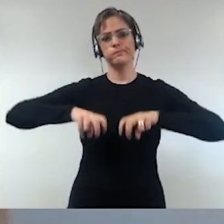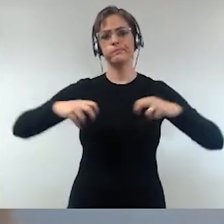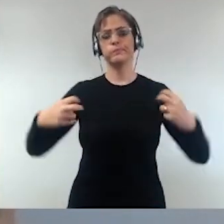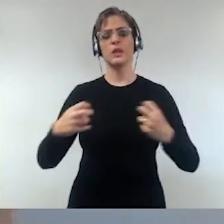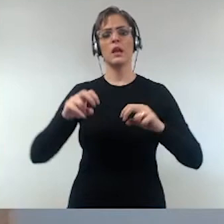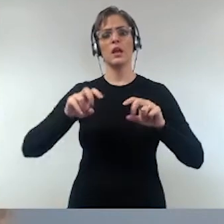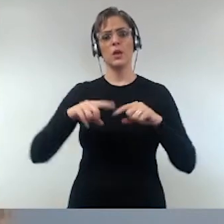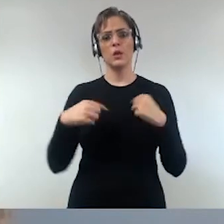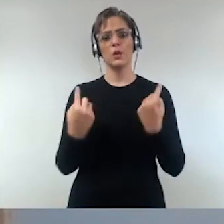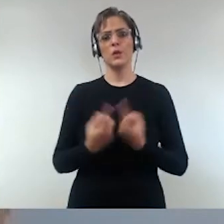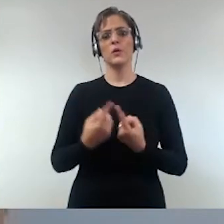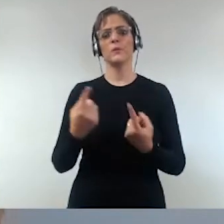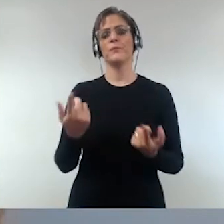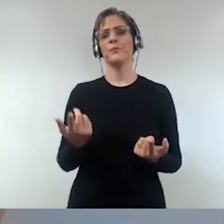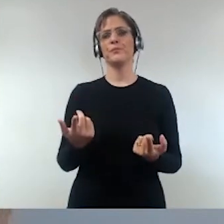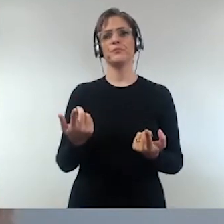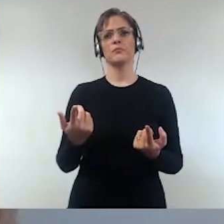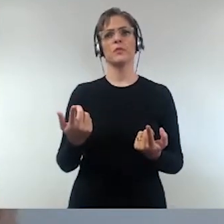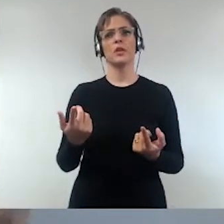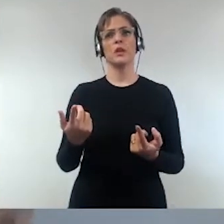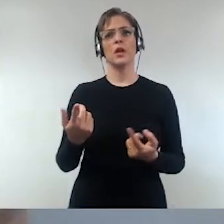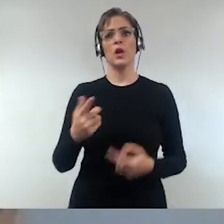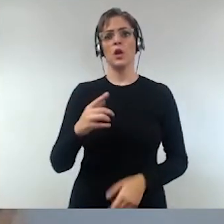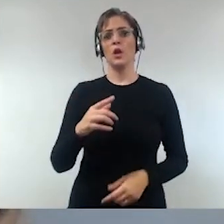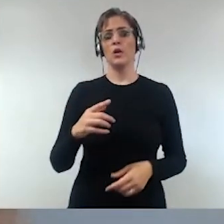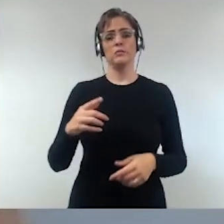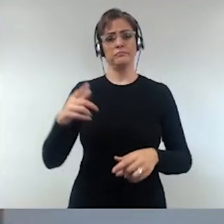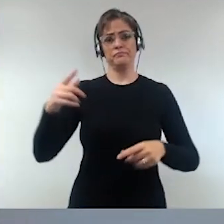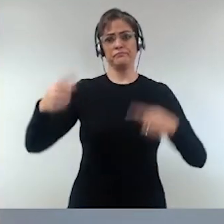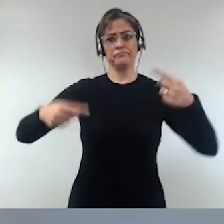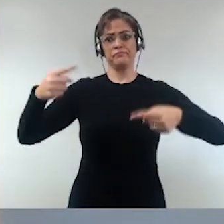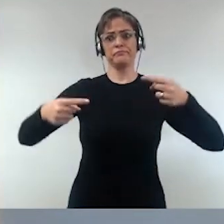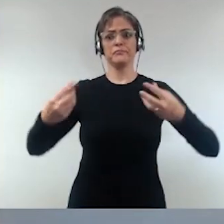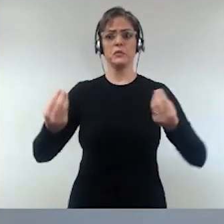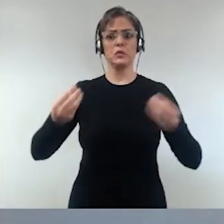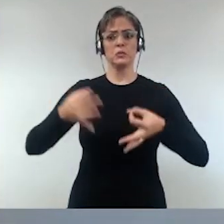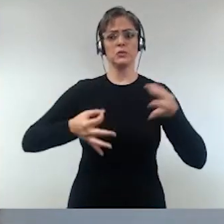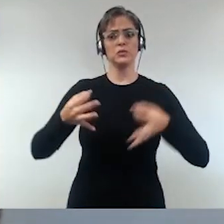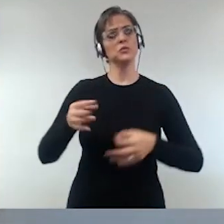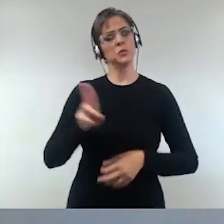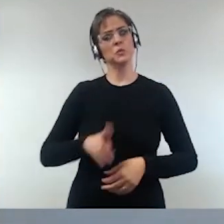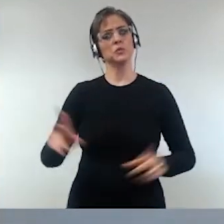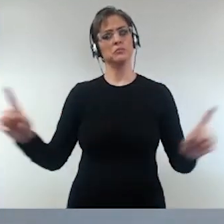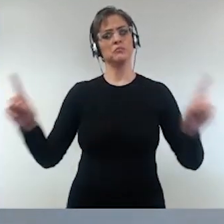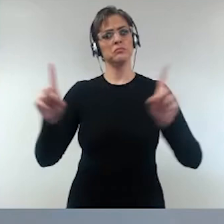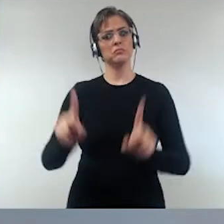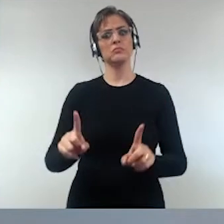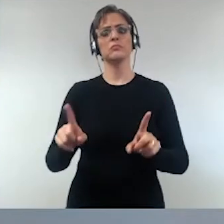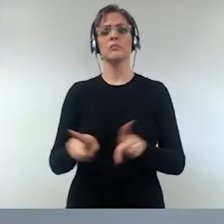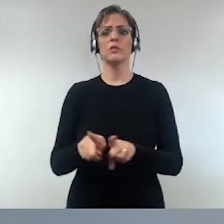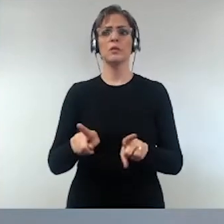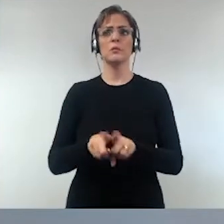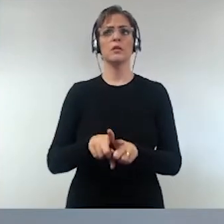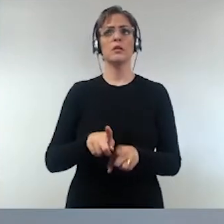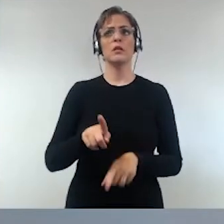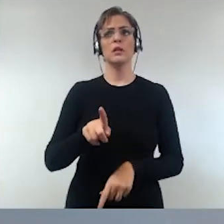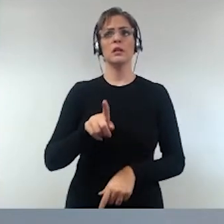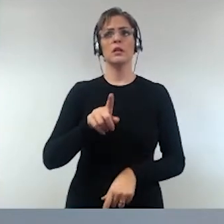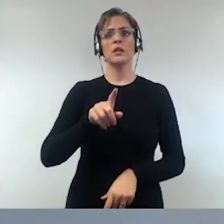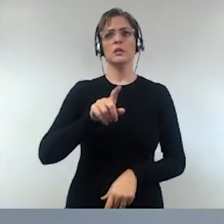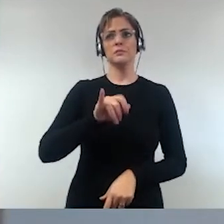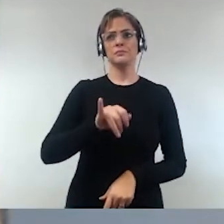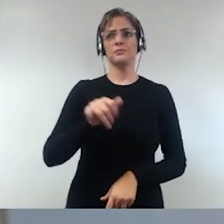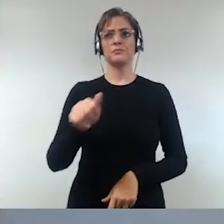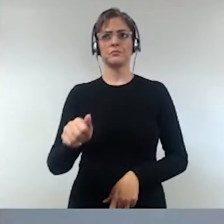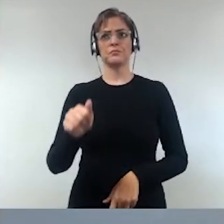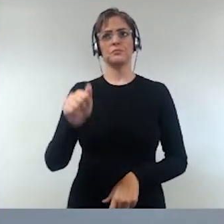as plataformas de resolução de conflito online e até o uso da inteligência artificial, né, que tem um painel especificamente sobre isso, para agilizar